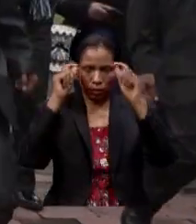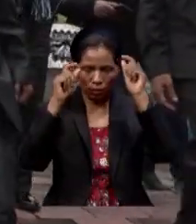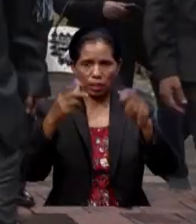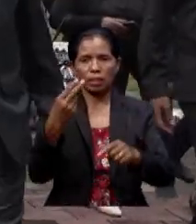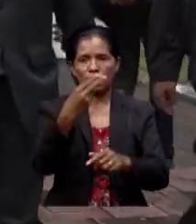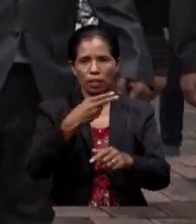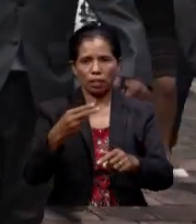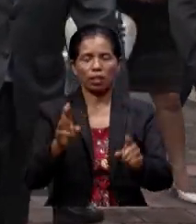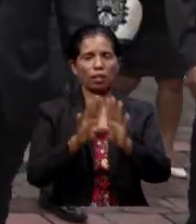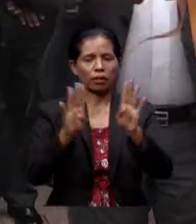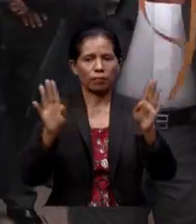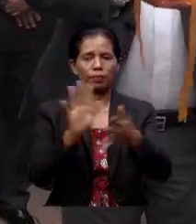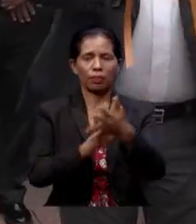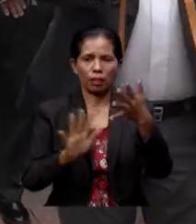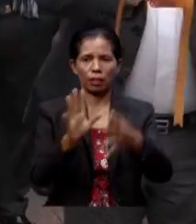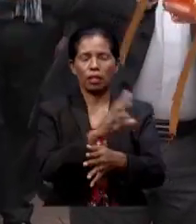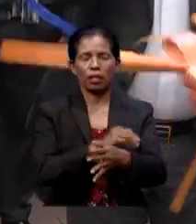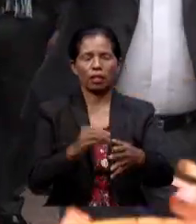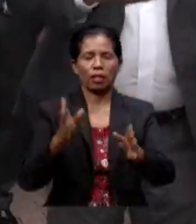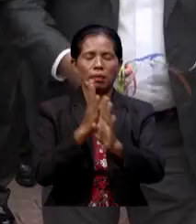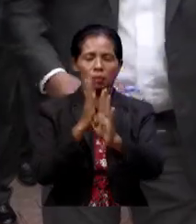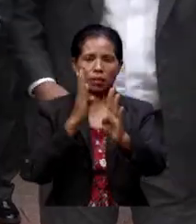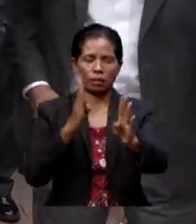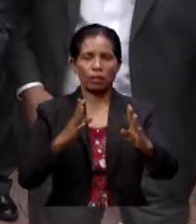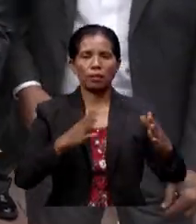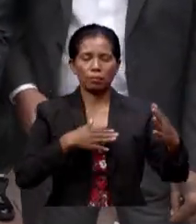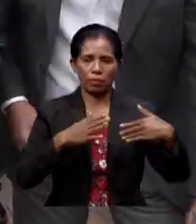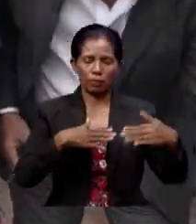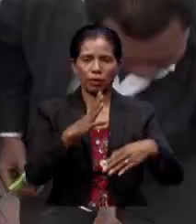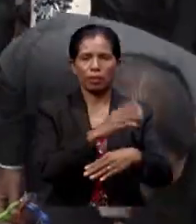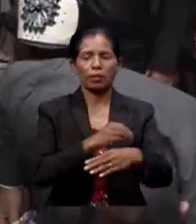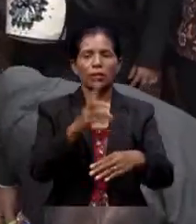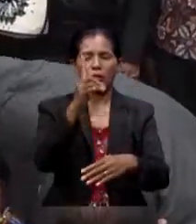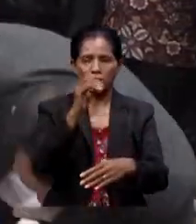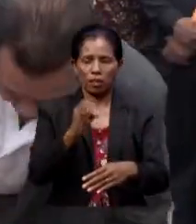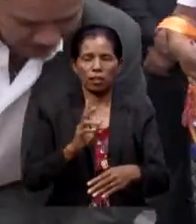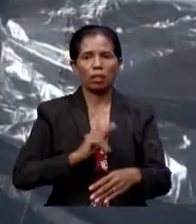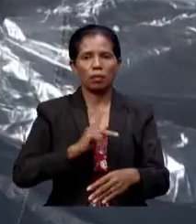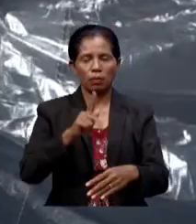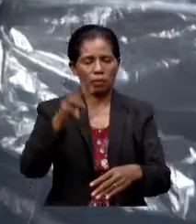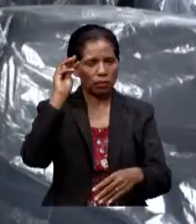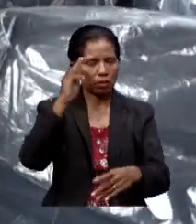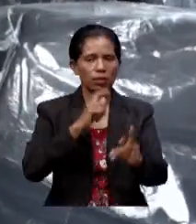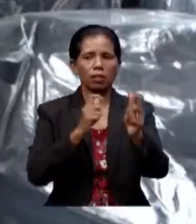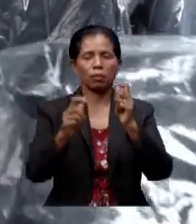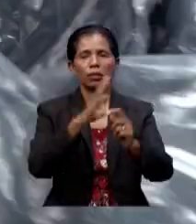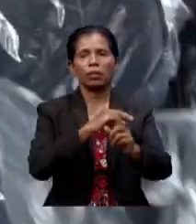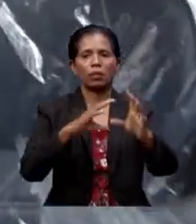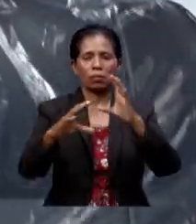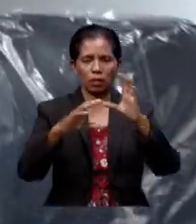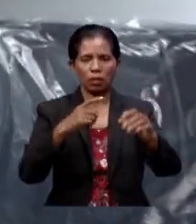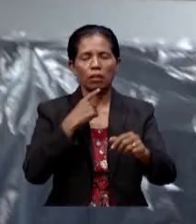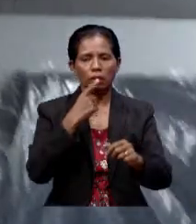Quintané, lança uma autocarro via terrestre Babadoc Express de Li Kupang. Ministro do Transporte e Comunicação, Iani Discurso,